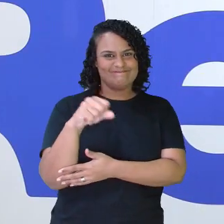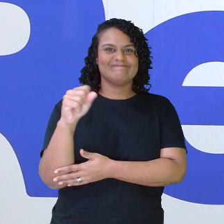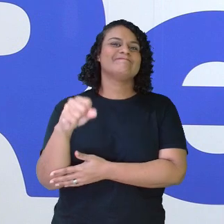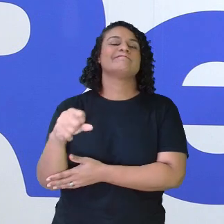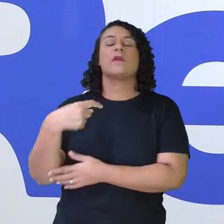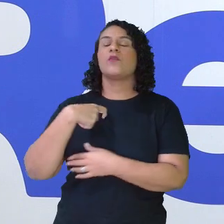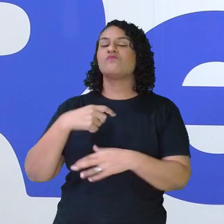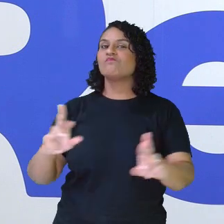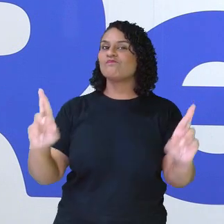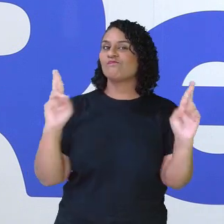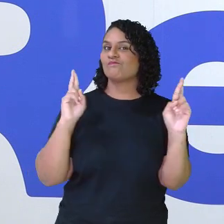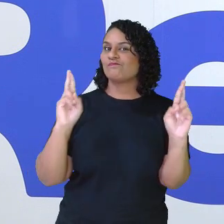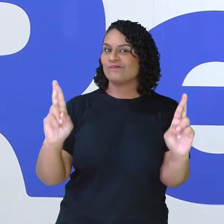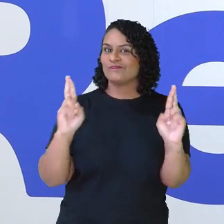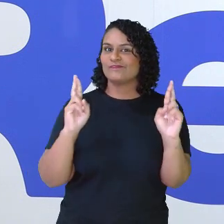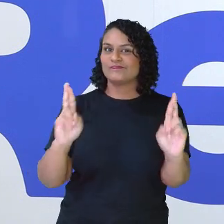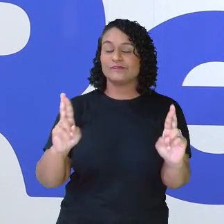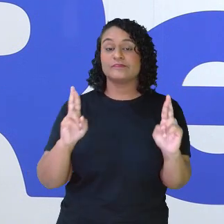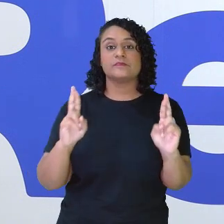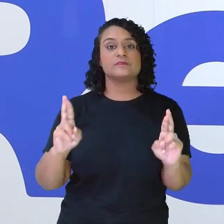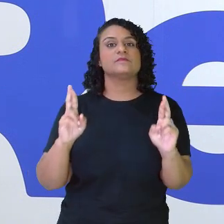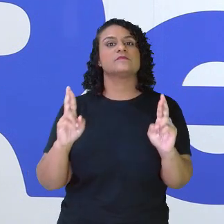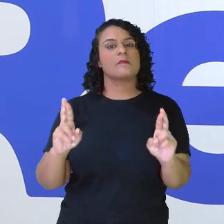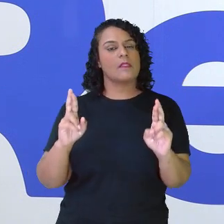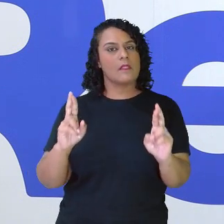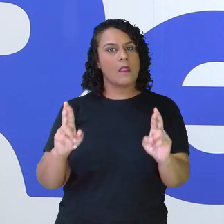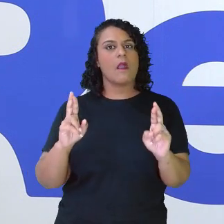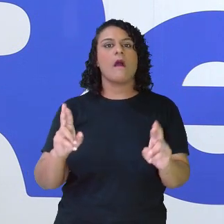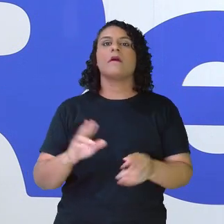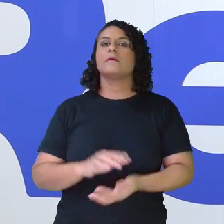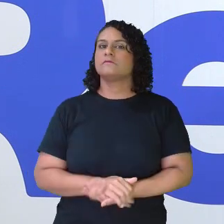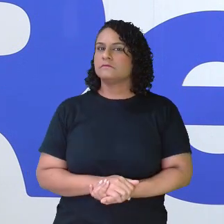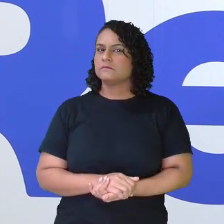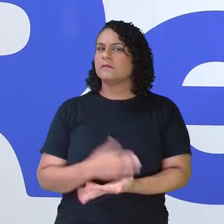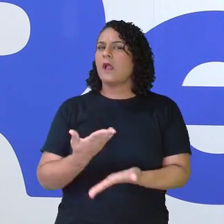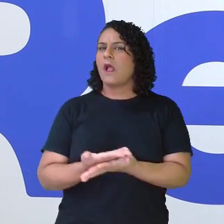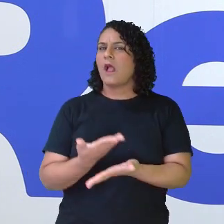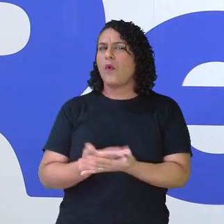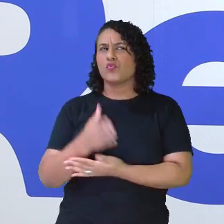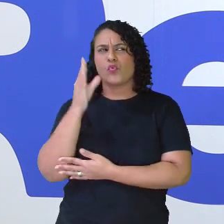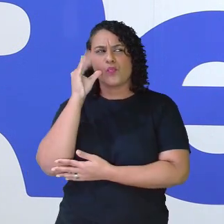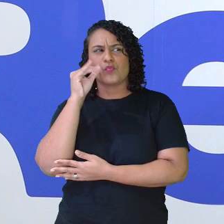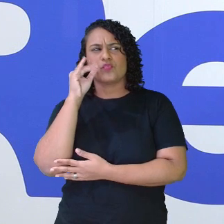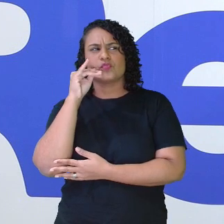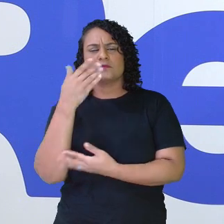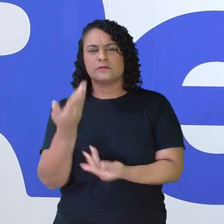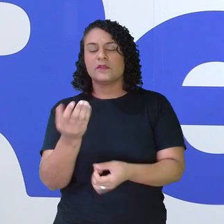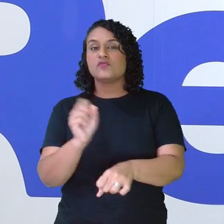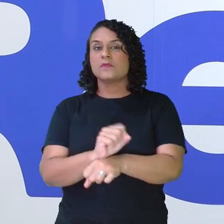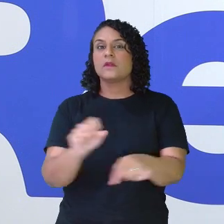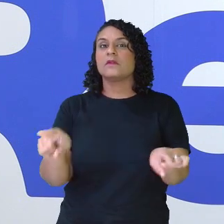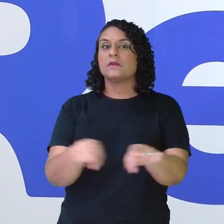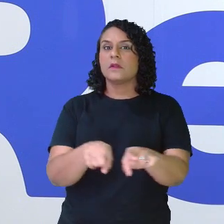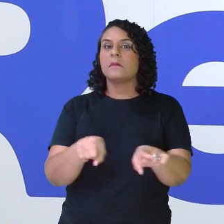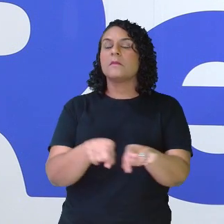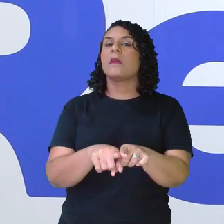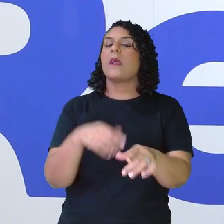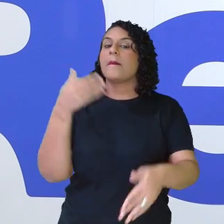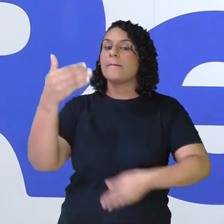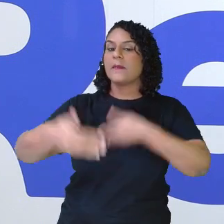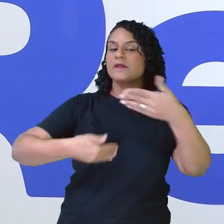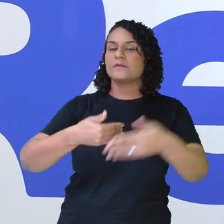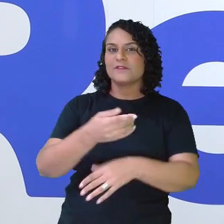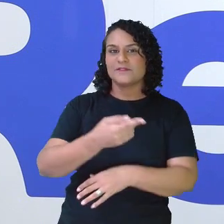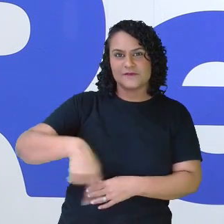na expectativa, já estou esperando essa aula, muito curiosa e aguardando, claro, a sua mensagem,